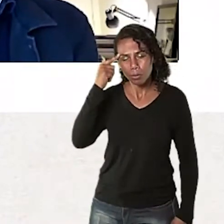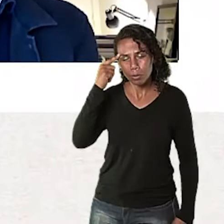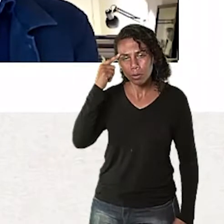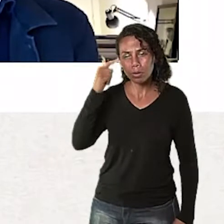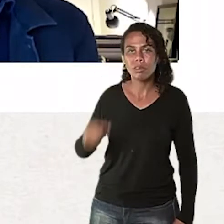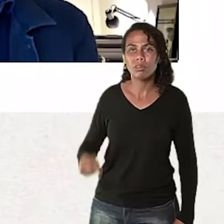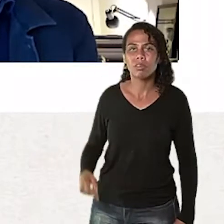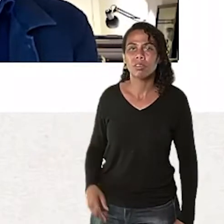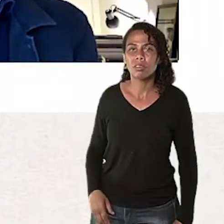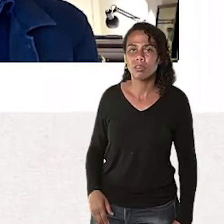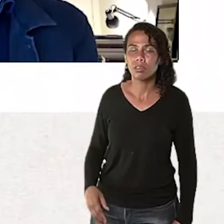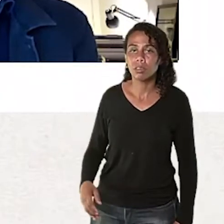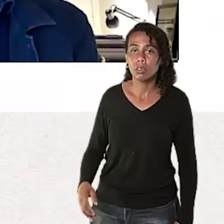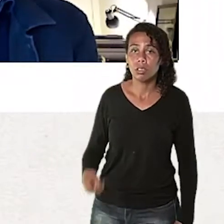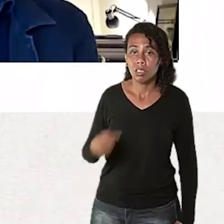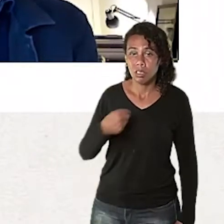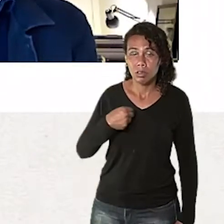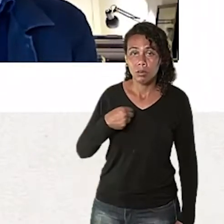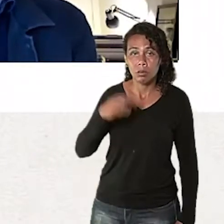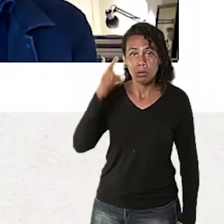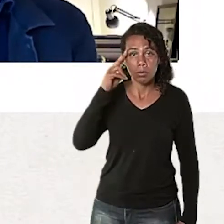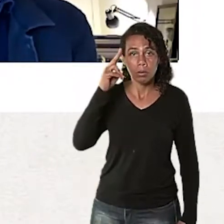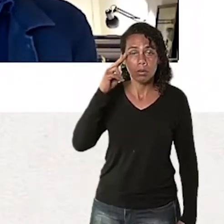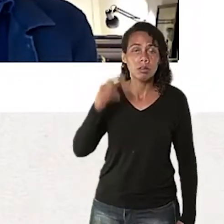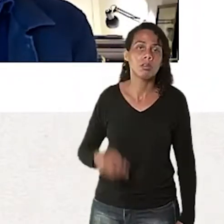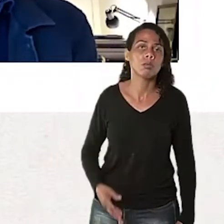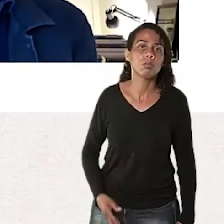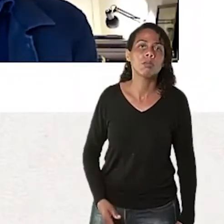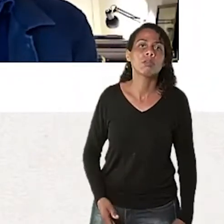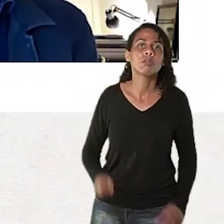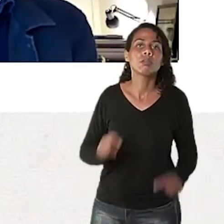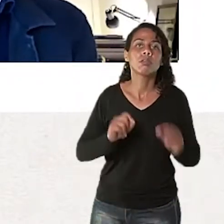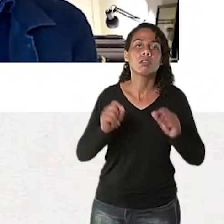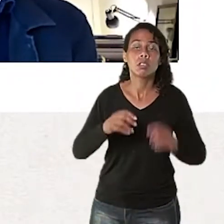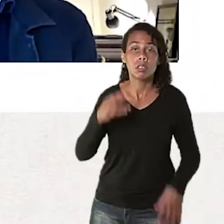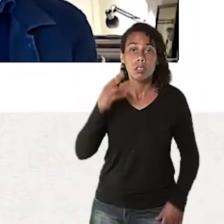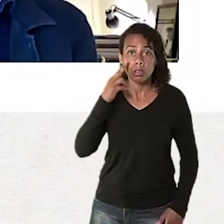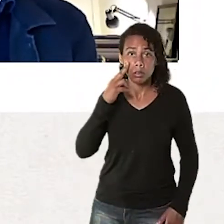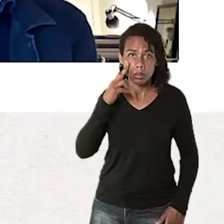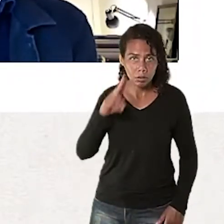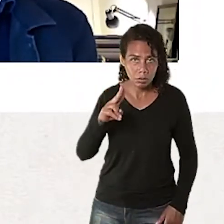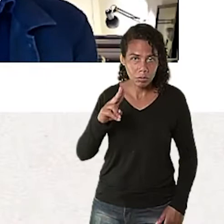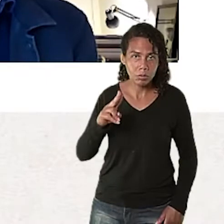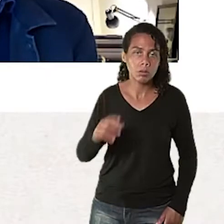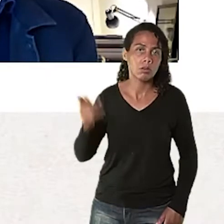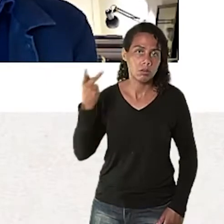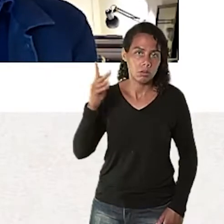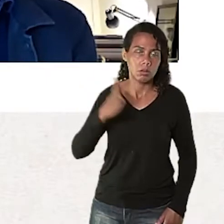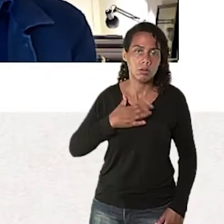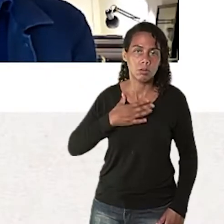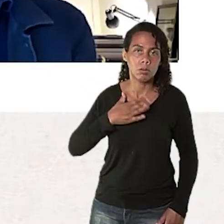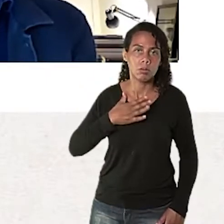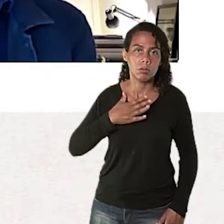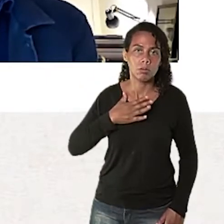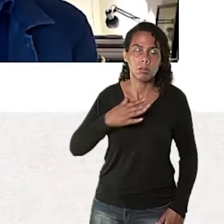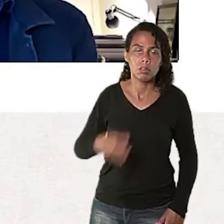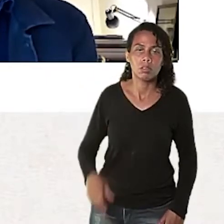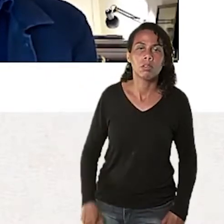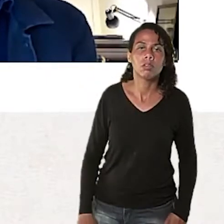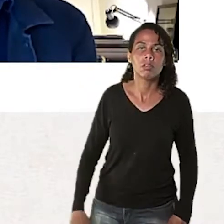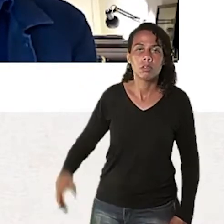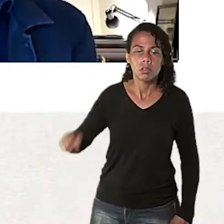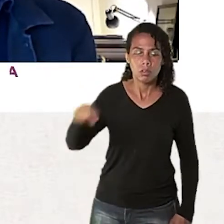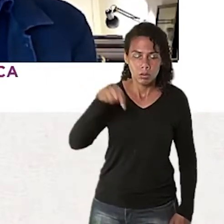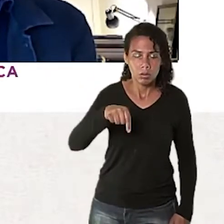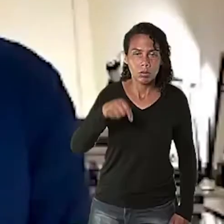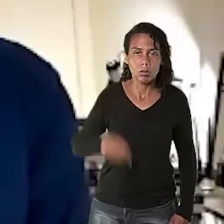inferno. Era super grave. De madrugada. Era uma casa que devia